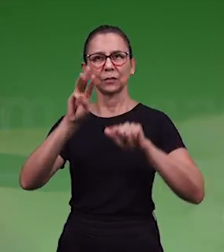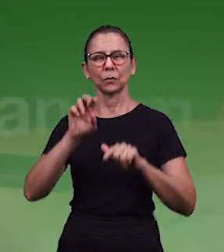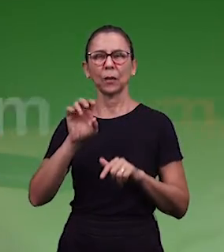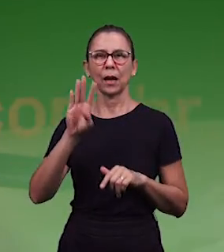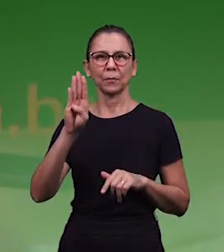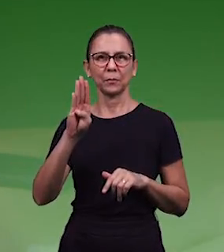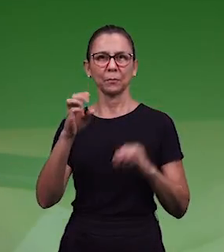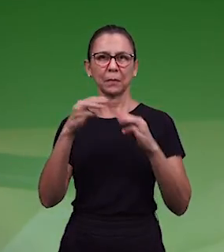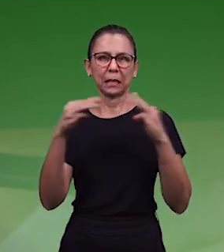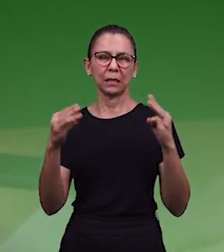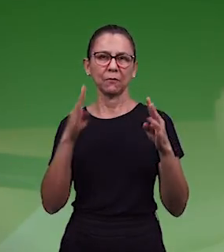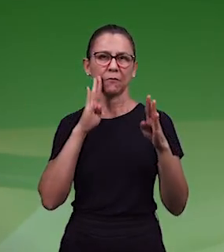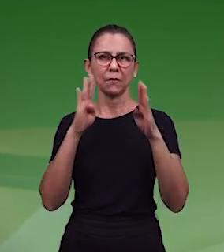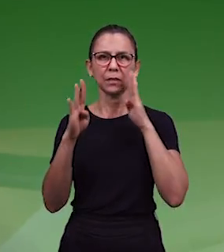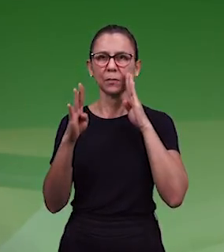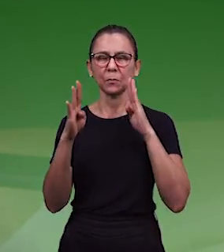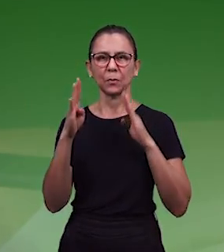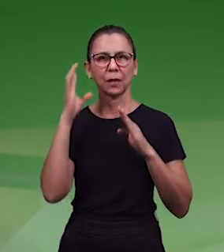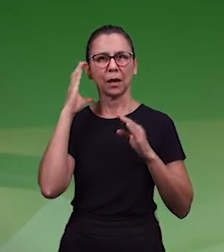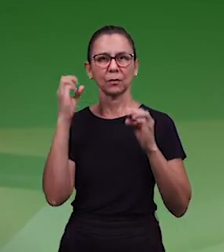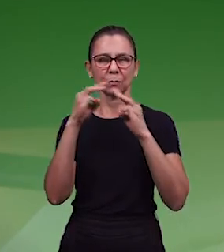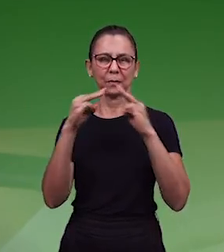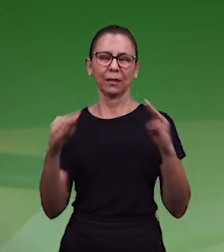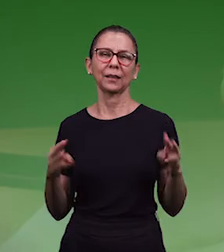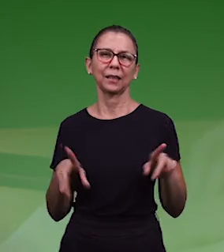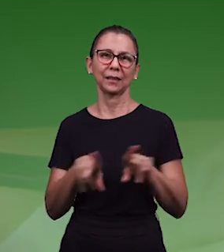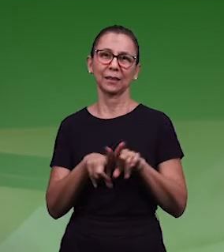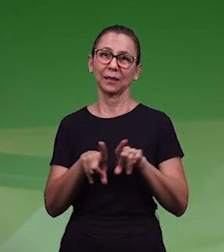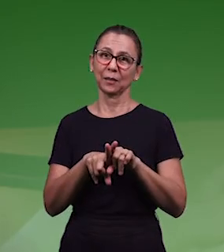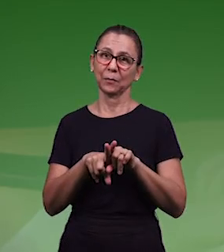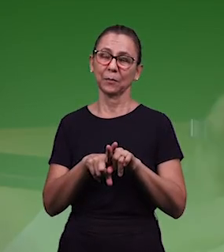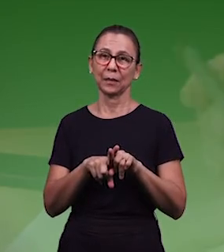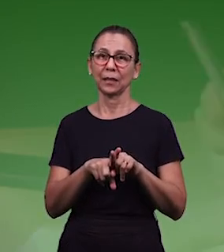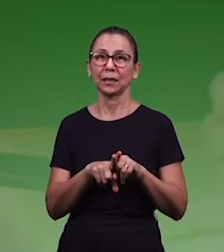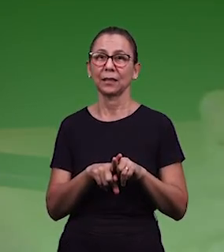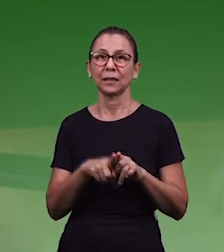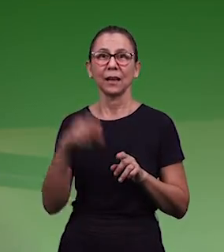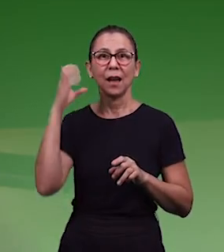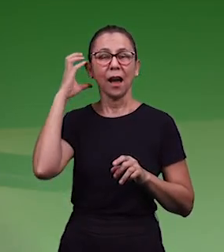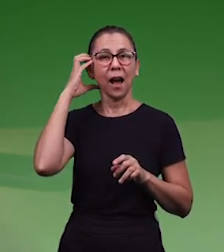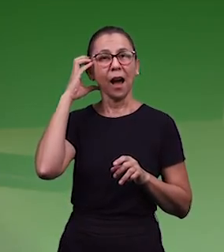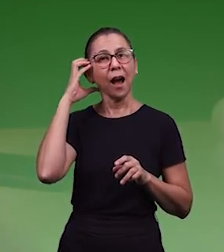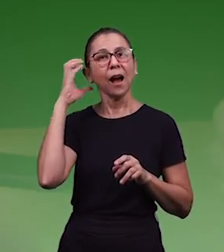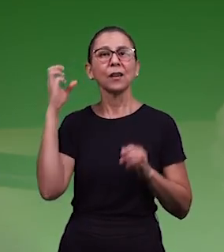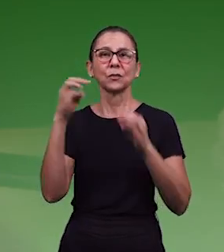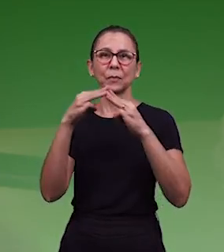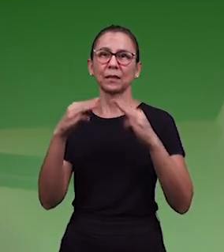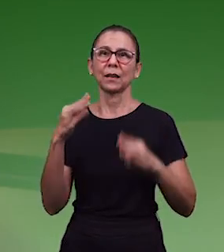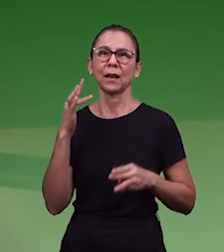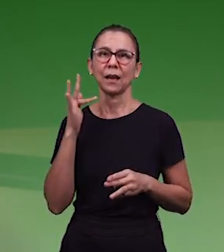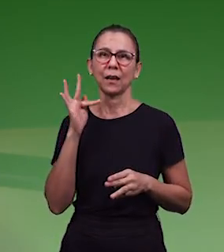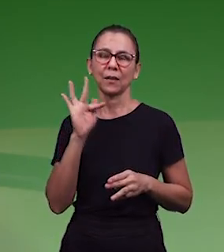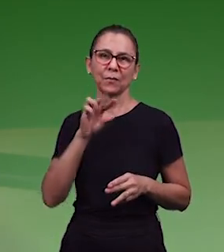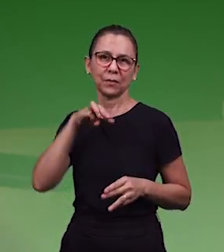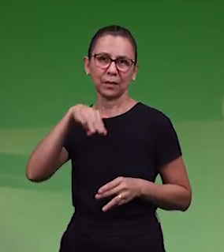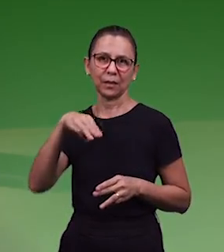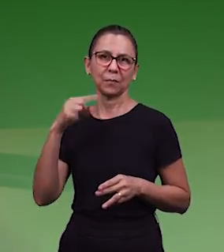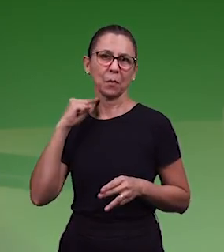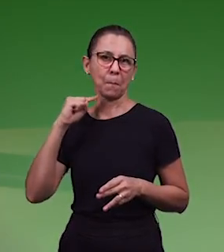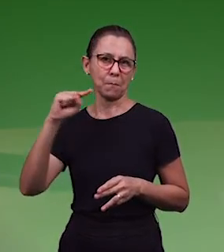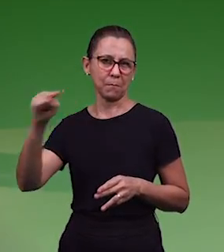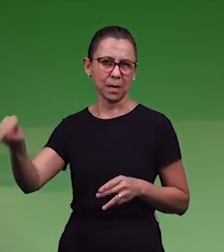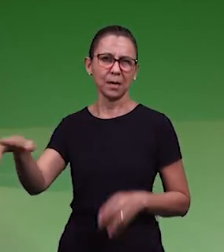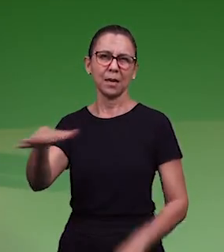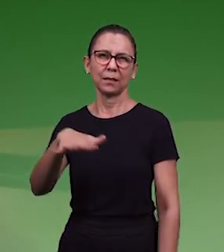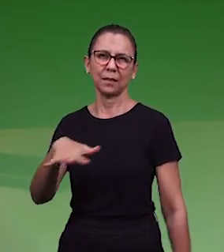Manaim, pelo Facebook da Rádio Manaim e também pela Rádio Manaim FM em Dionísio. Os irmãos da zona da Mata